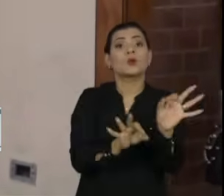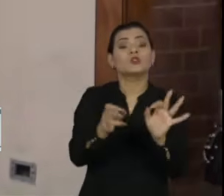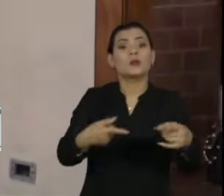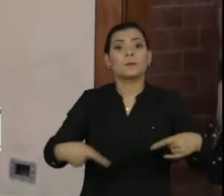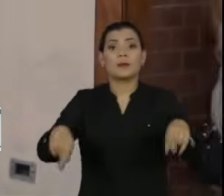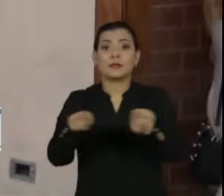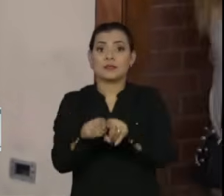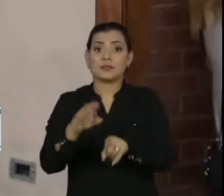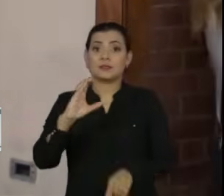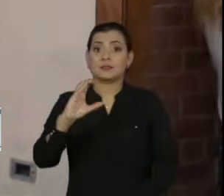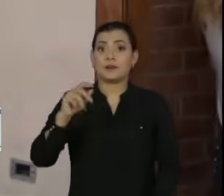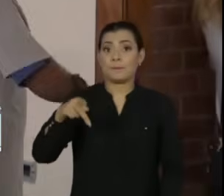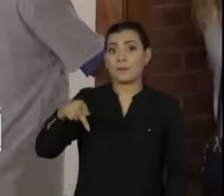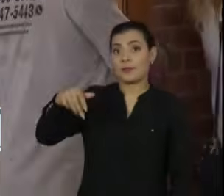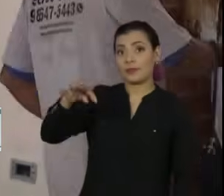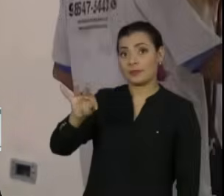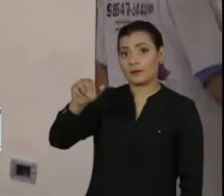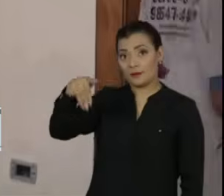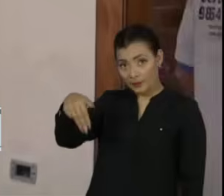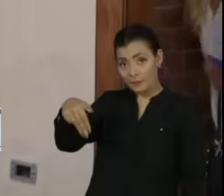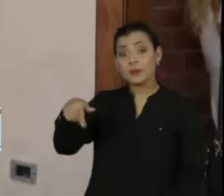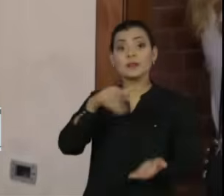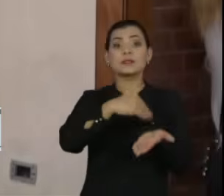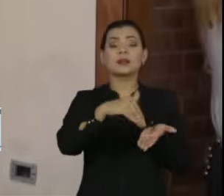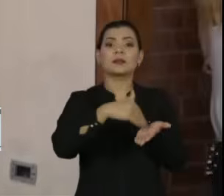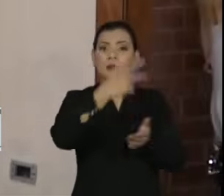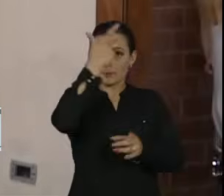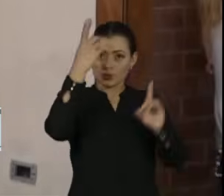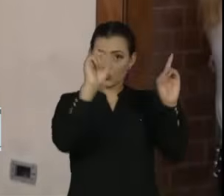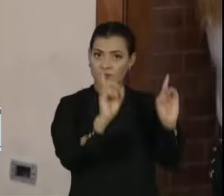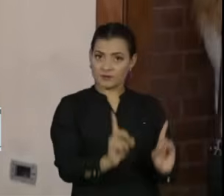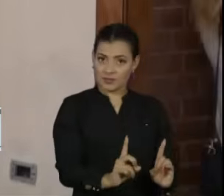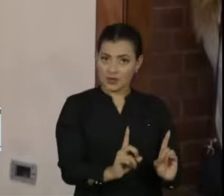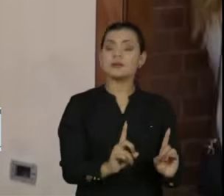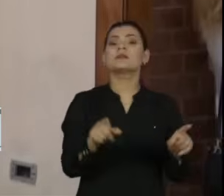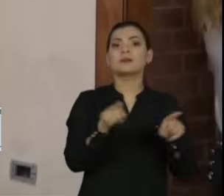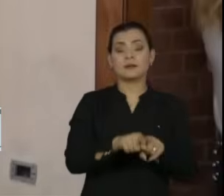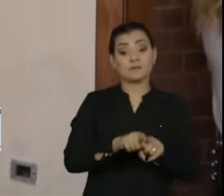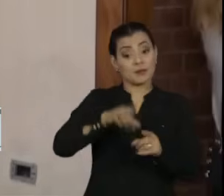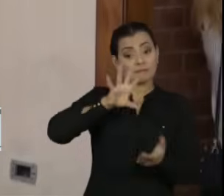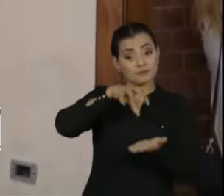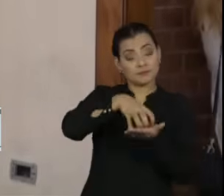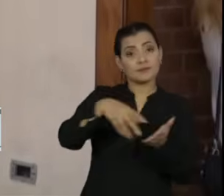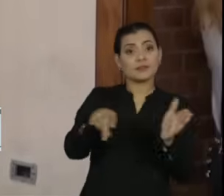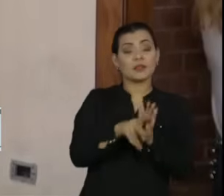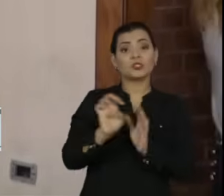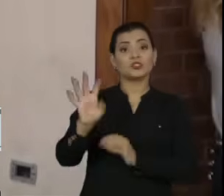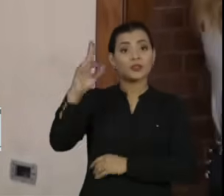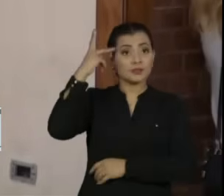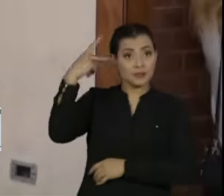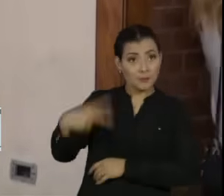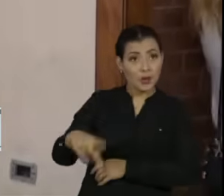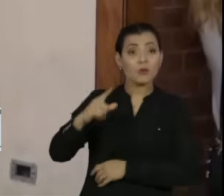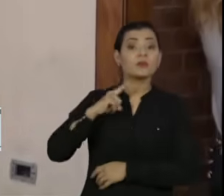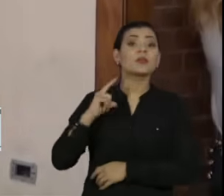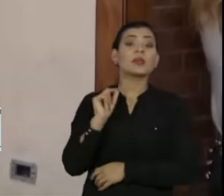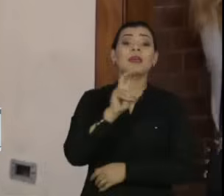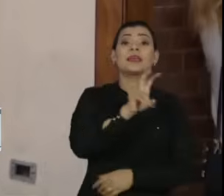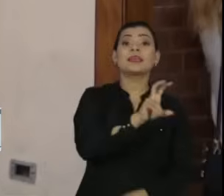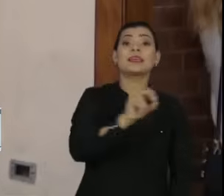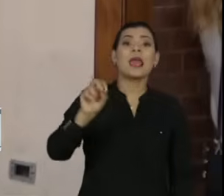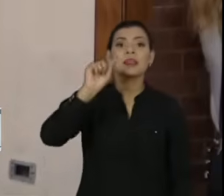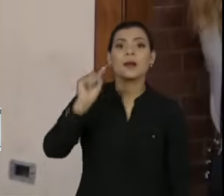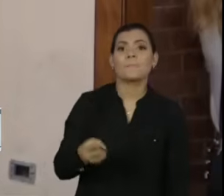entre a CPTM e a Secretaria dos Direitos da Pessoa com Deficiência, que estima que no estado de São Paulo haja 500